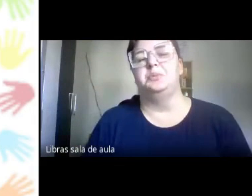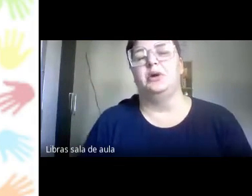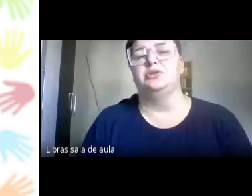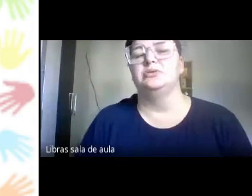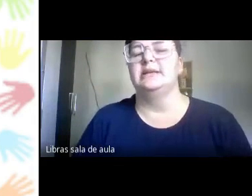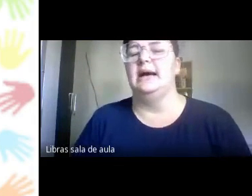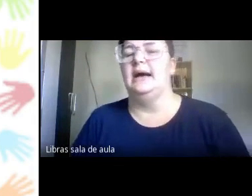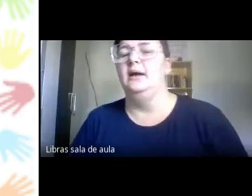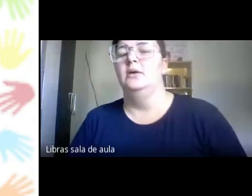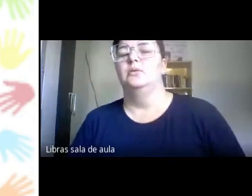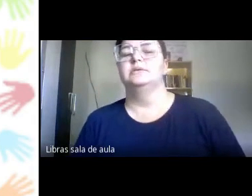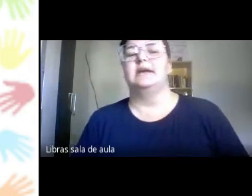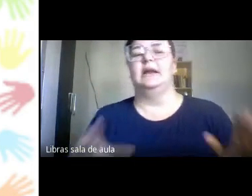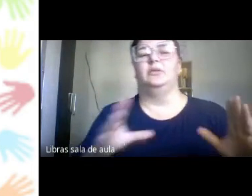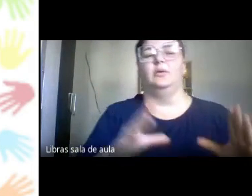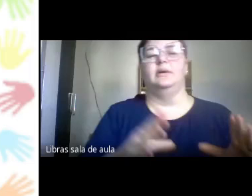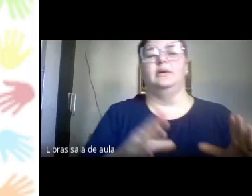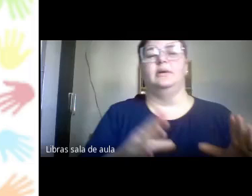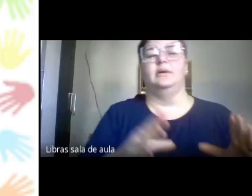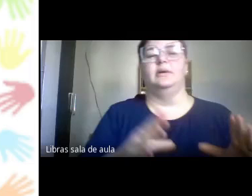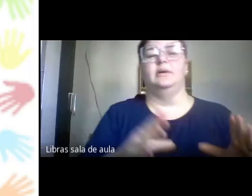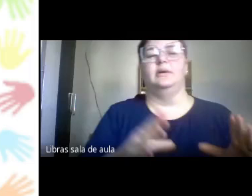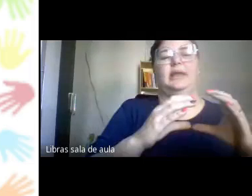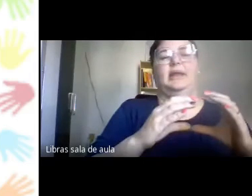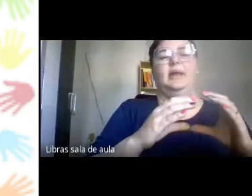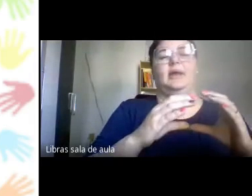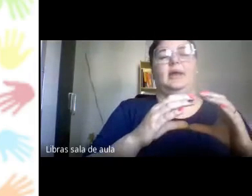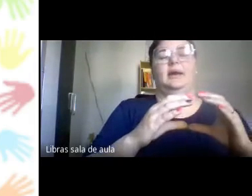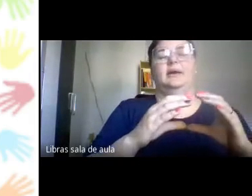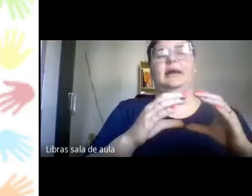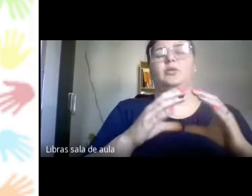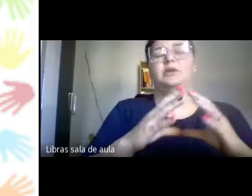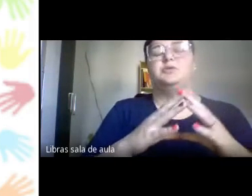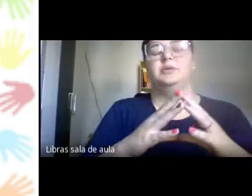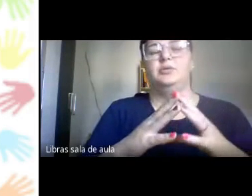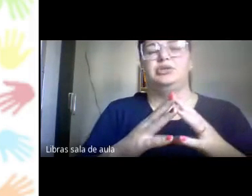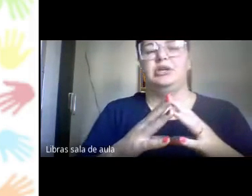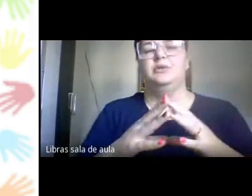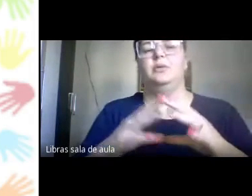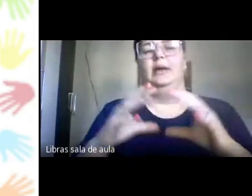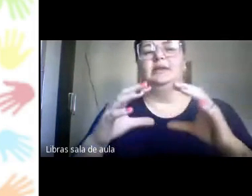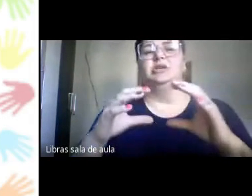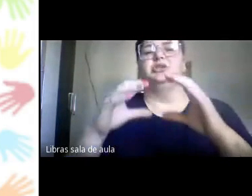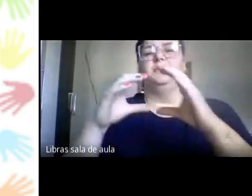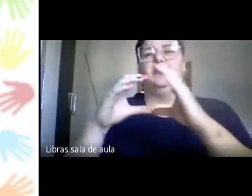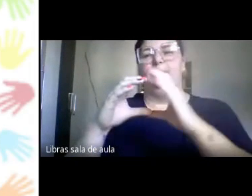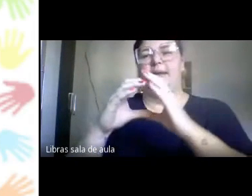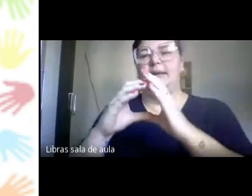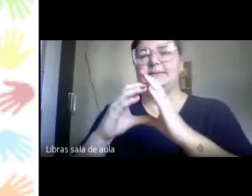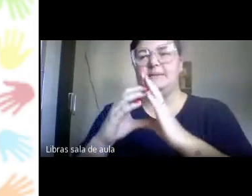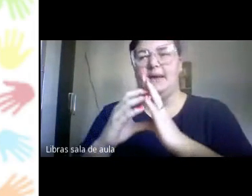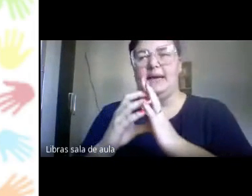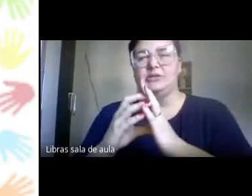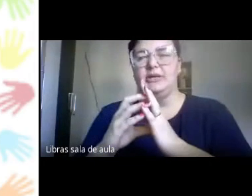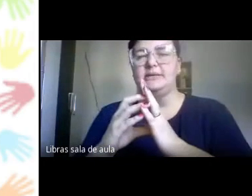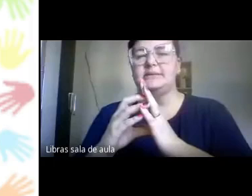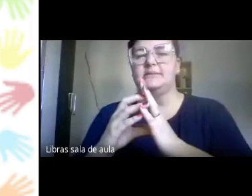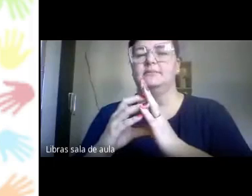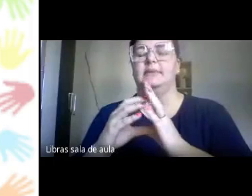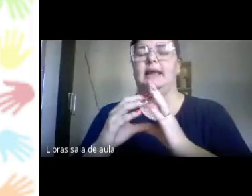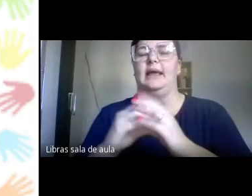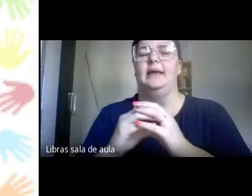a gente pode usar os cartões para a gente poder... cartões, quando eu digo, é a gente imprimir as